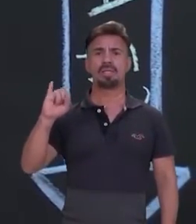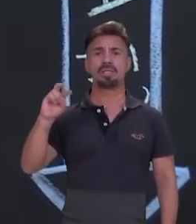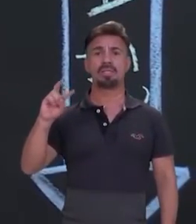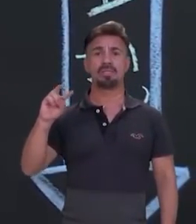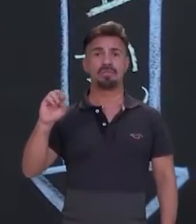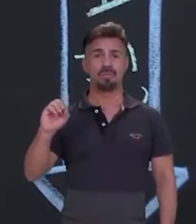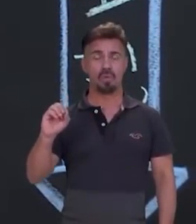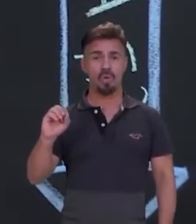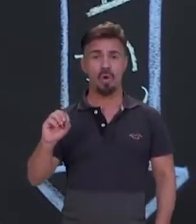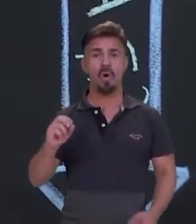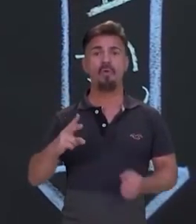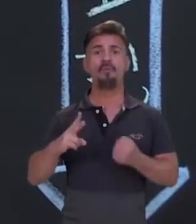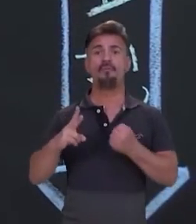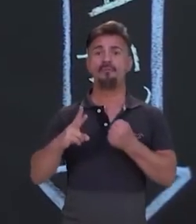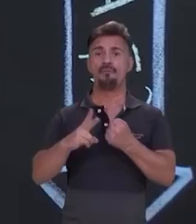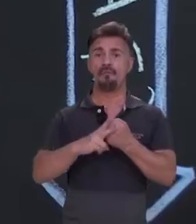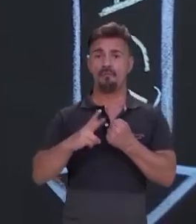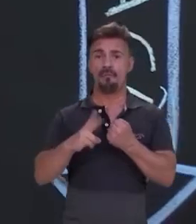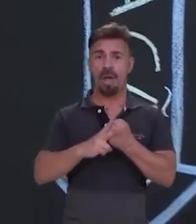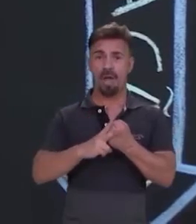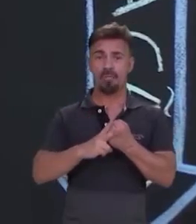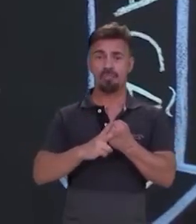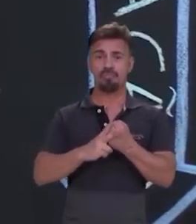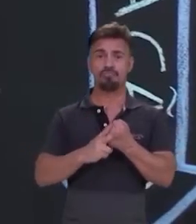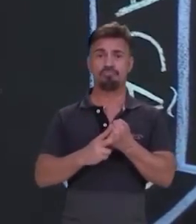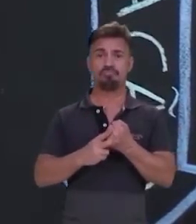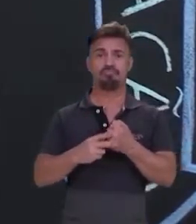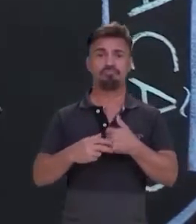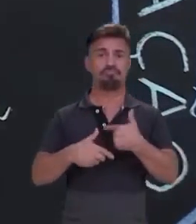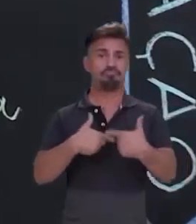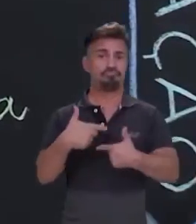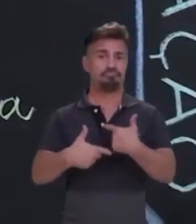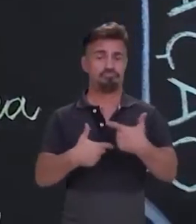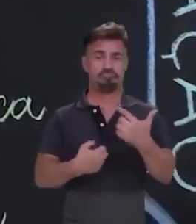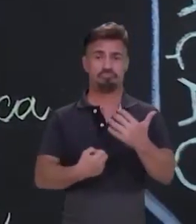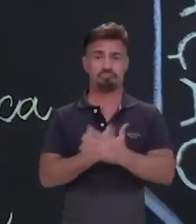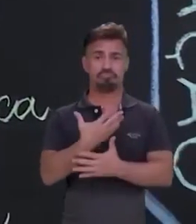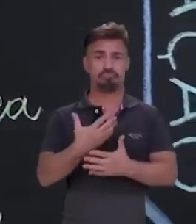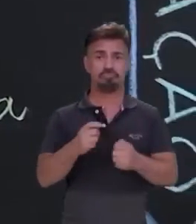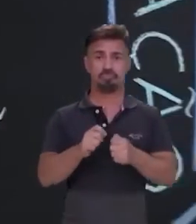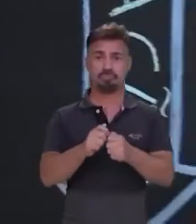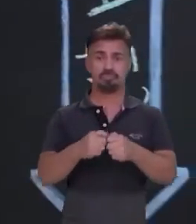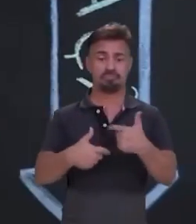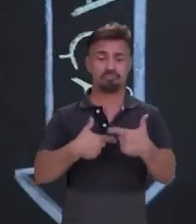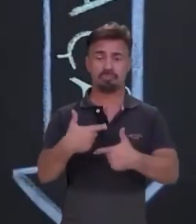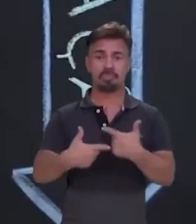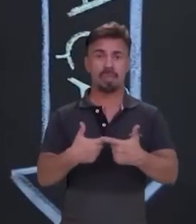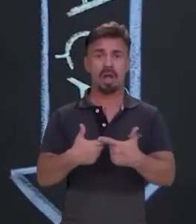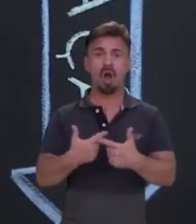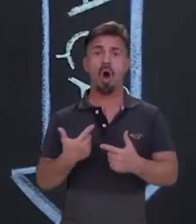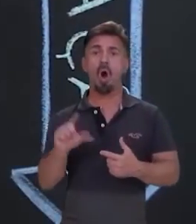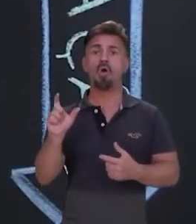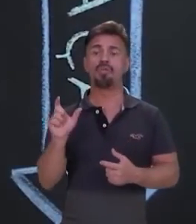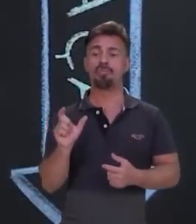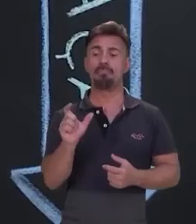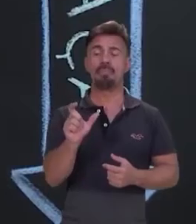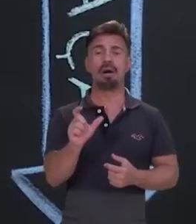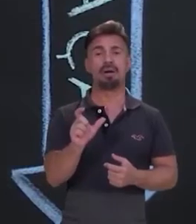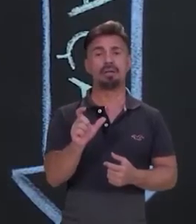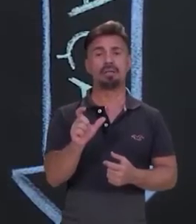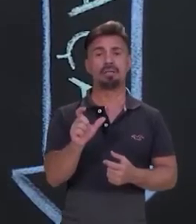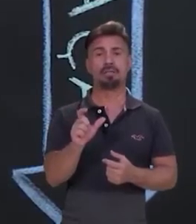seja, um verbo de ação geralmente, ele acaba originando outra palavra, geralmente